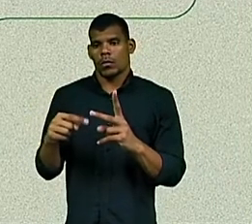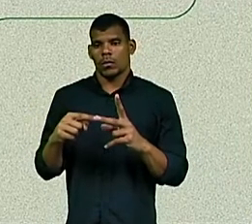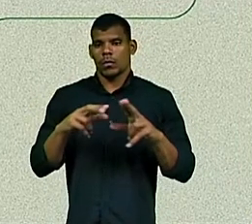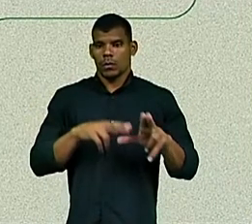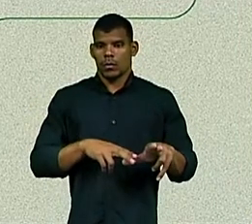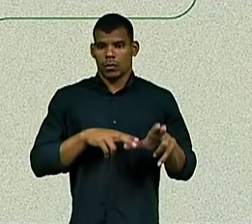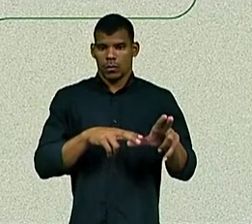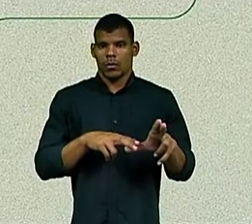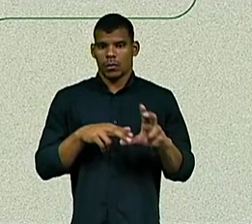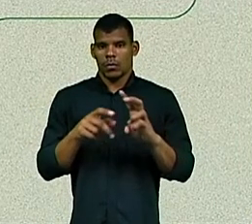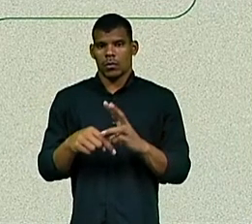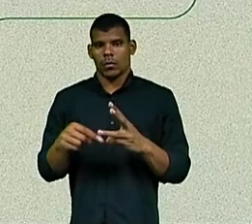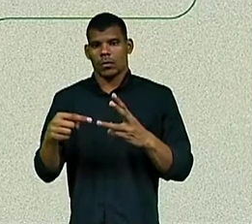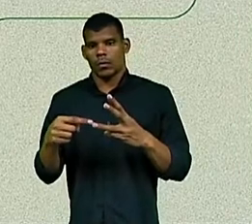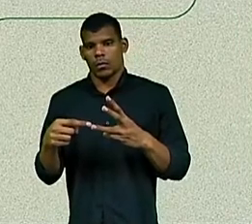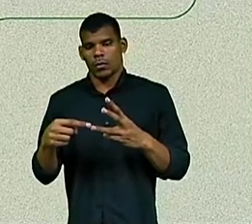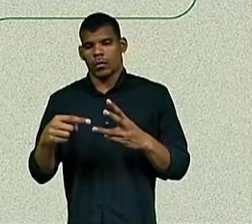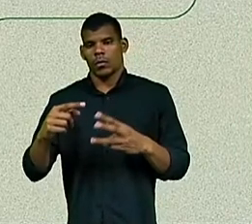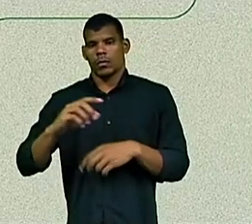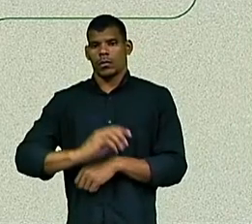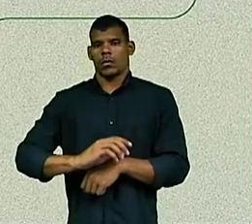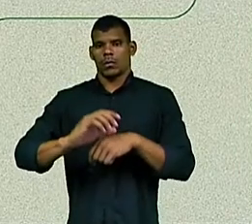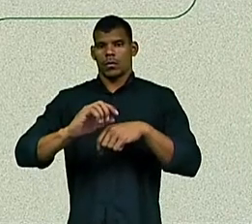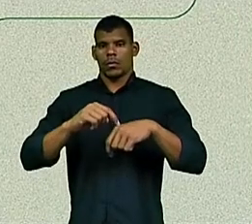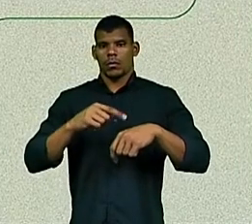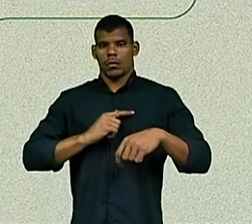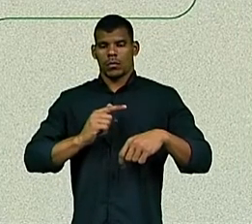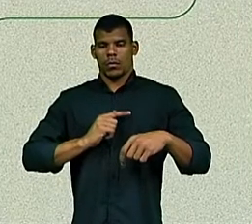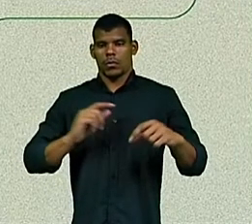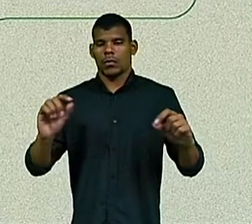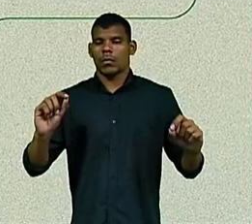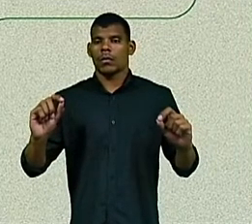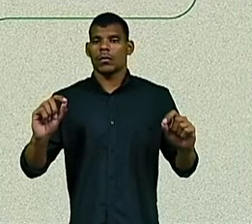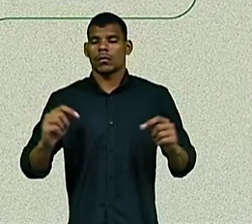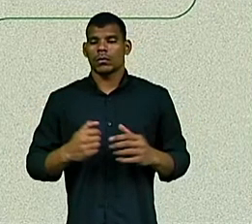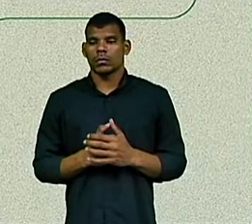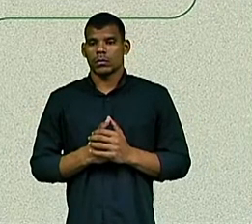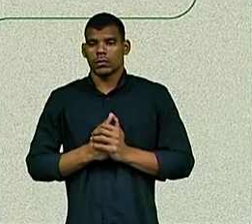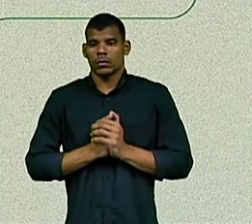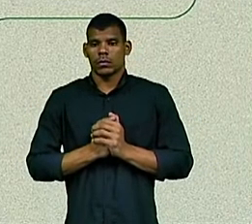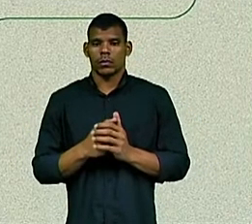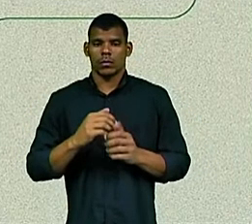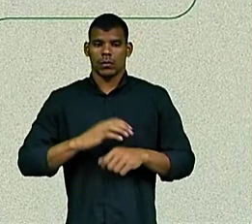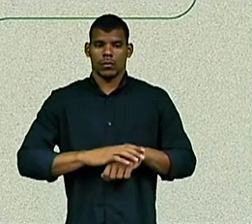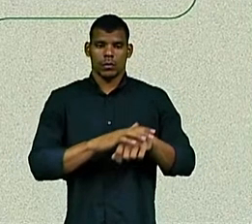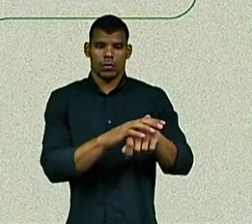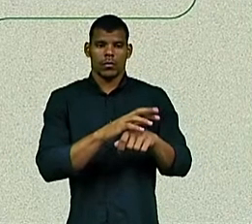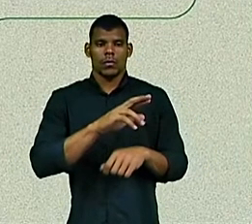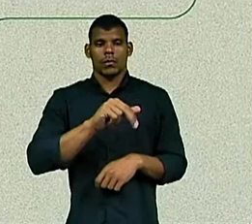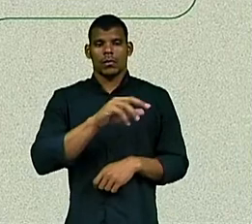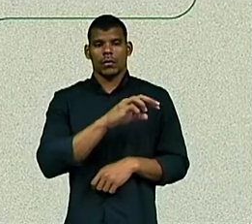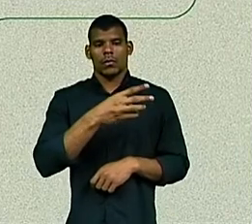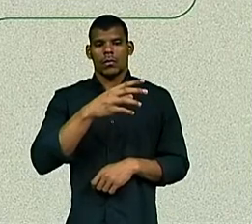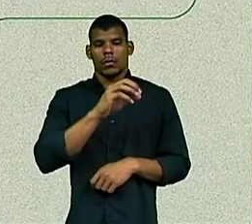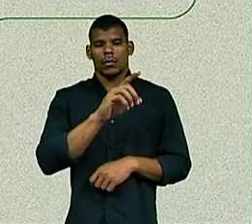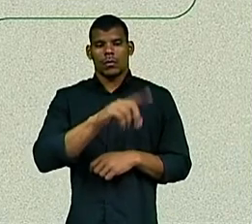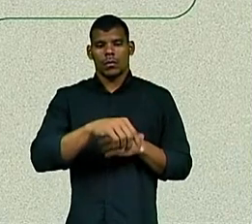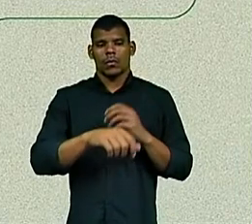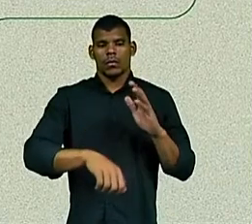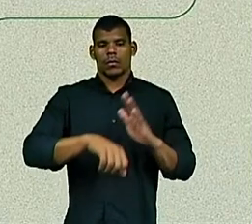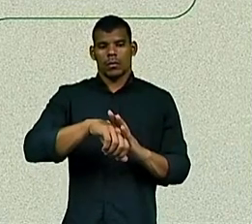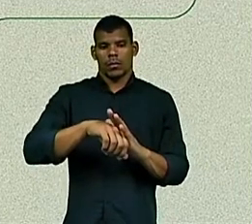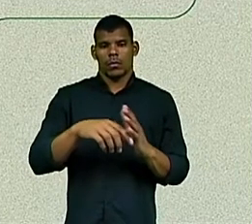né uma constituição é que prever o racismo né como crime enfim né Tem